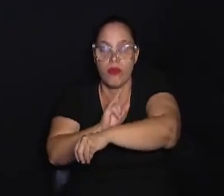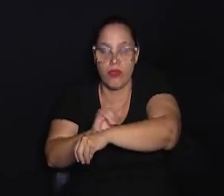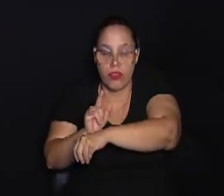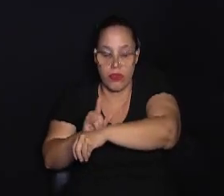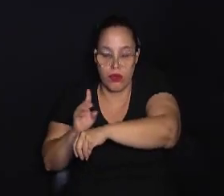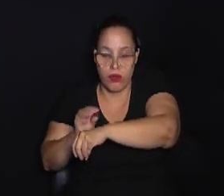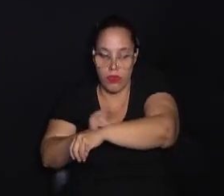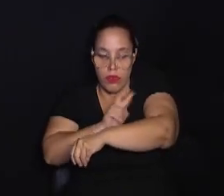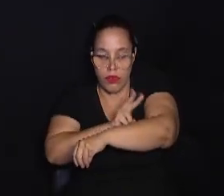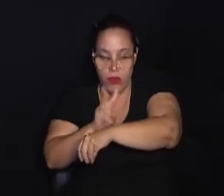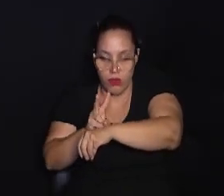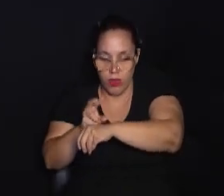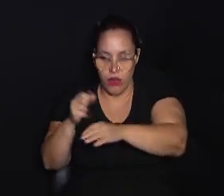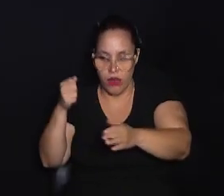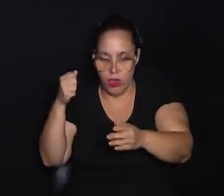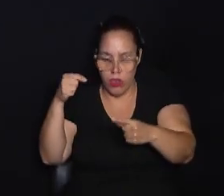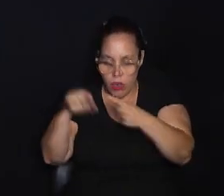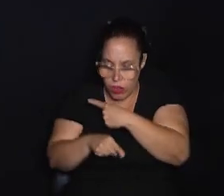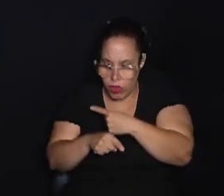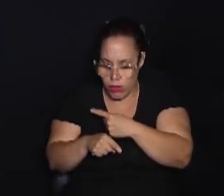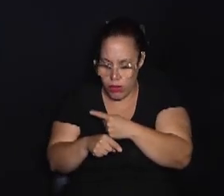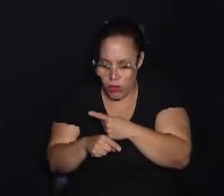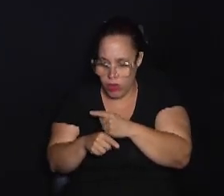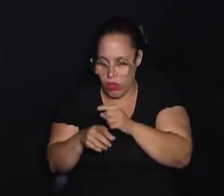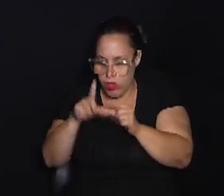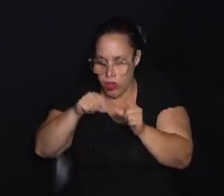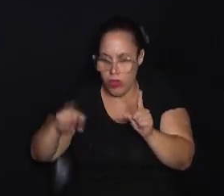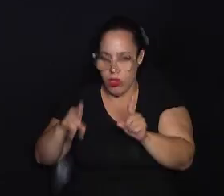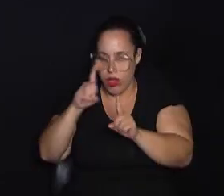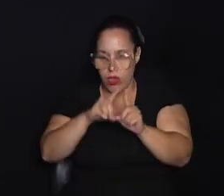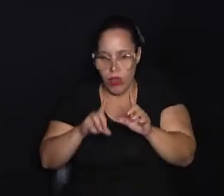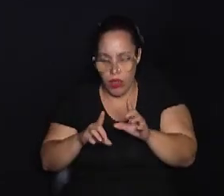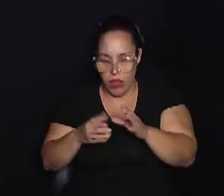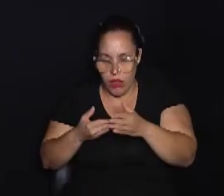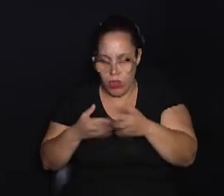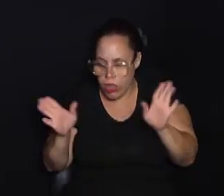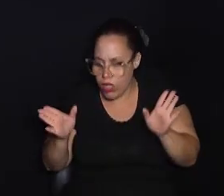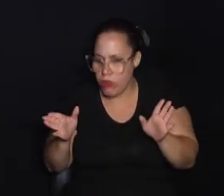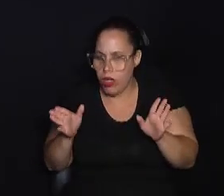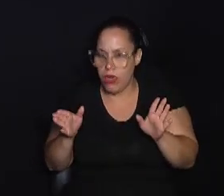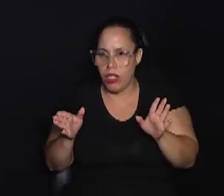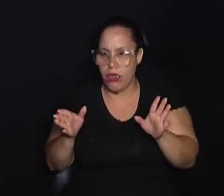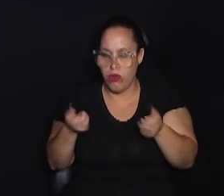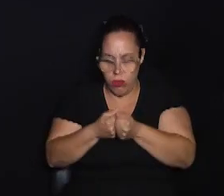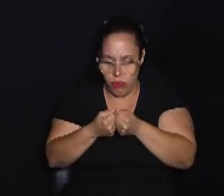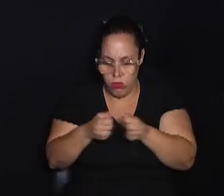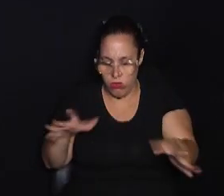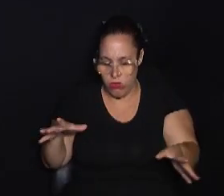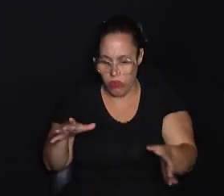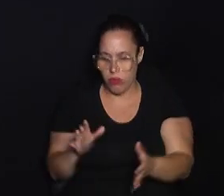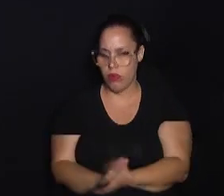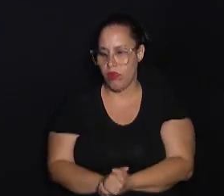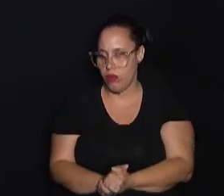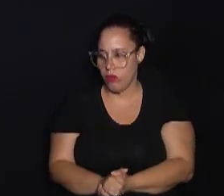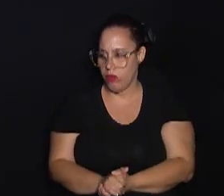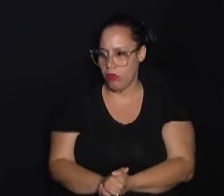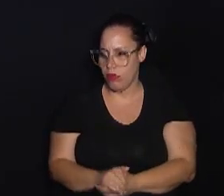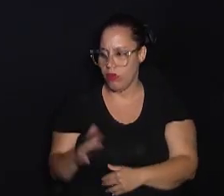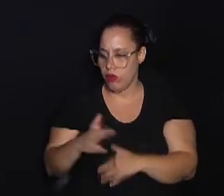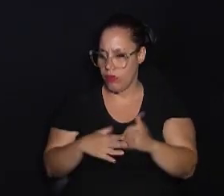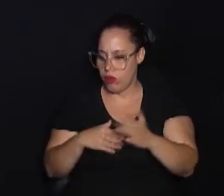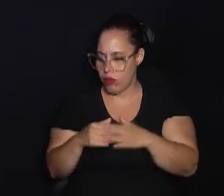enfrentar isso tirando direito, retirando direito? Você tem que ampliar direito para poder garantir que o serviço de saúde